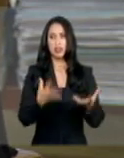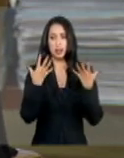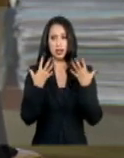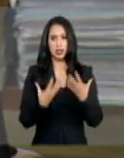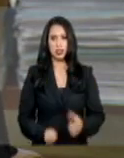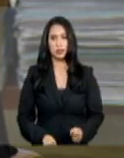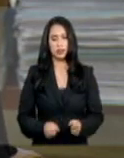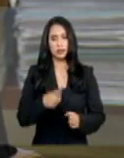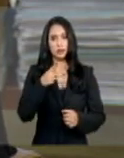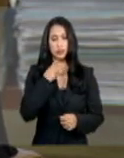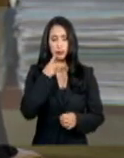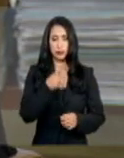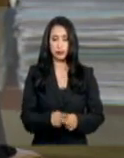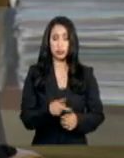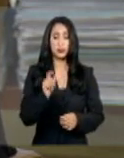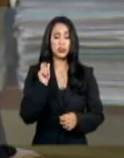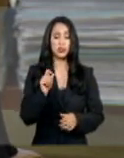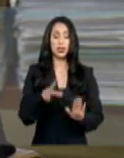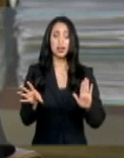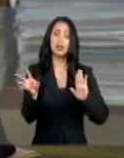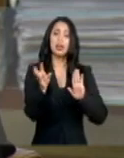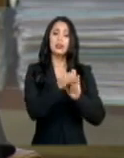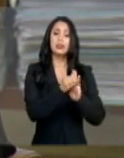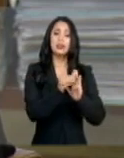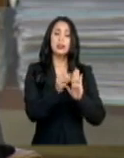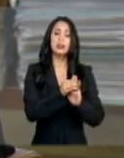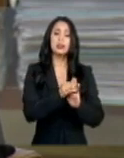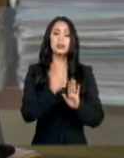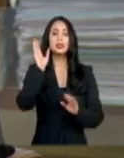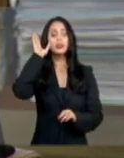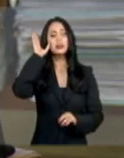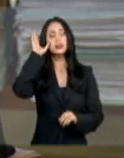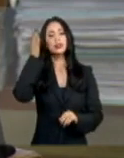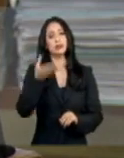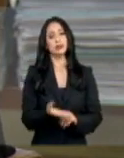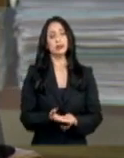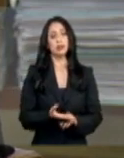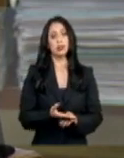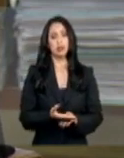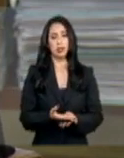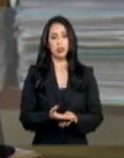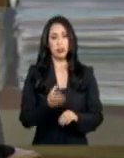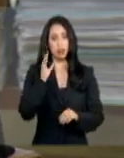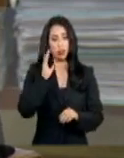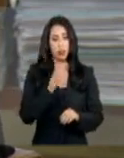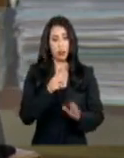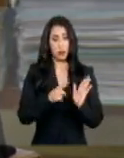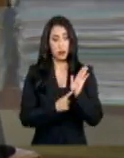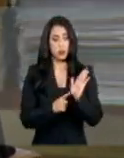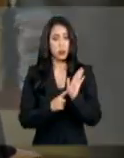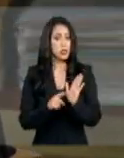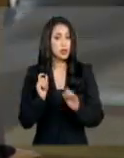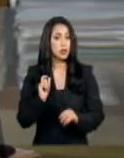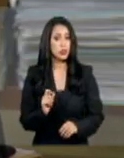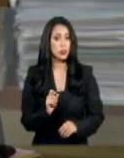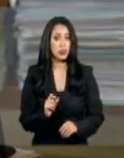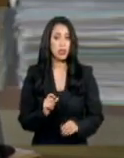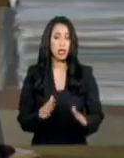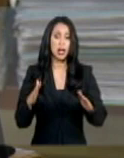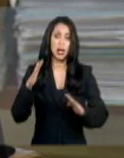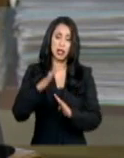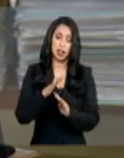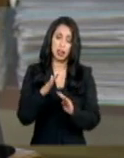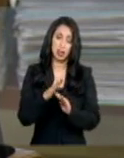dizer respeito à questão fixada na decisão de afetação a definição da questão limita a